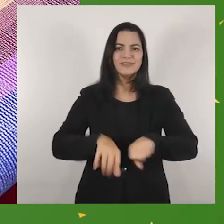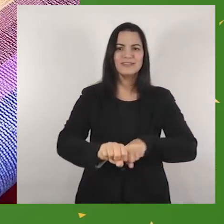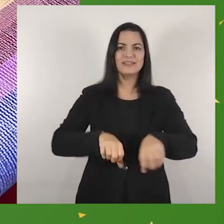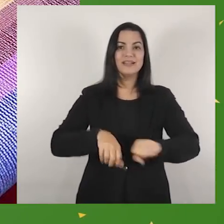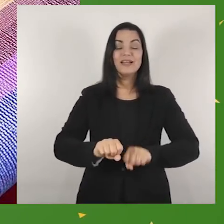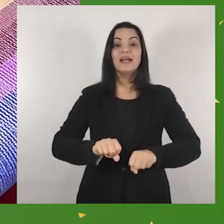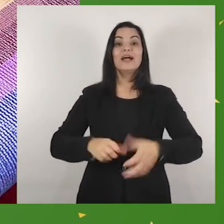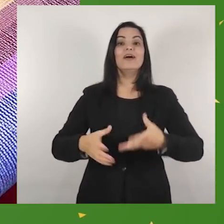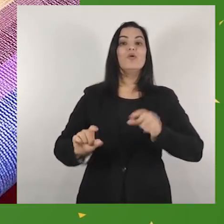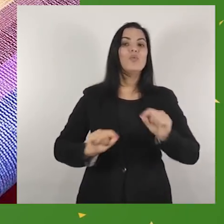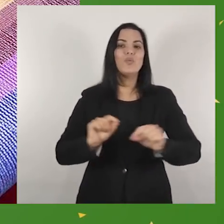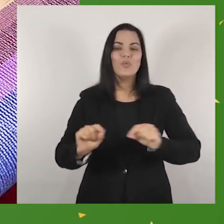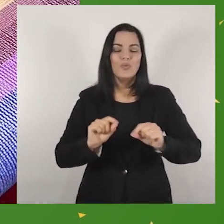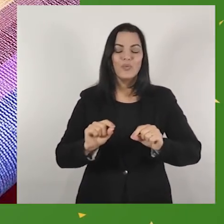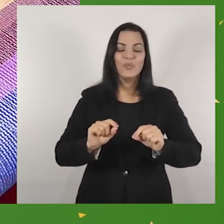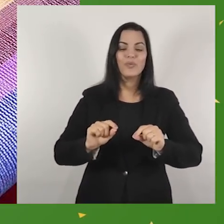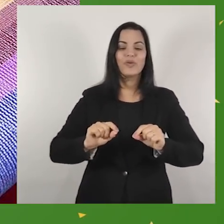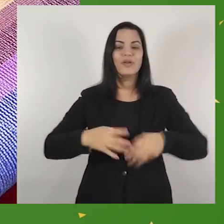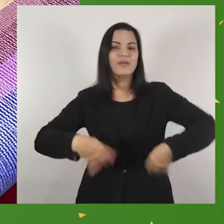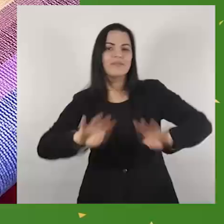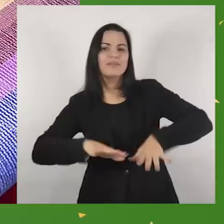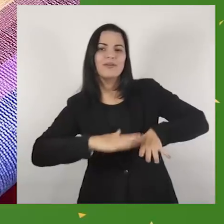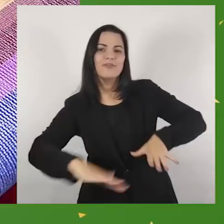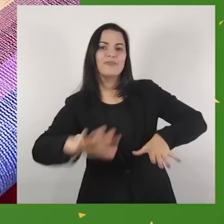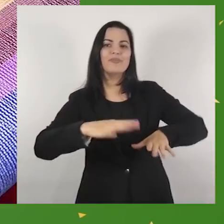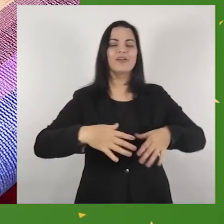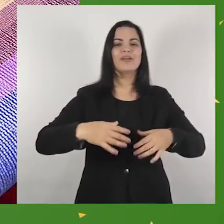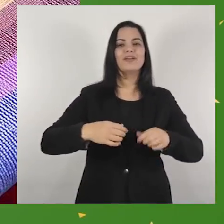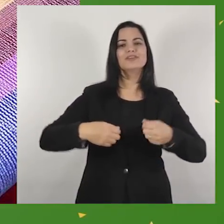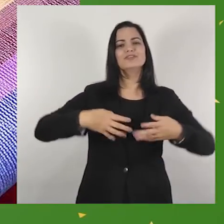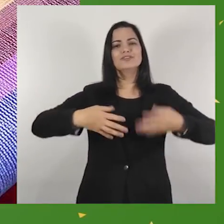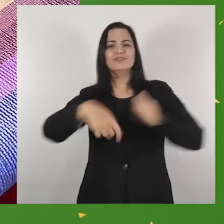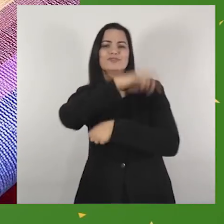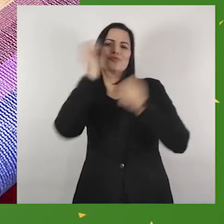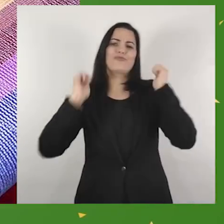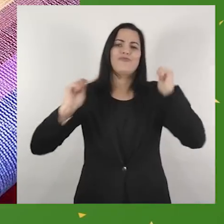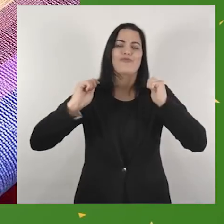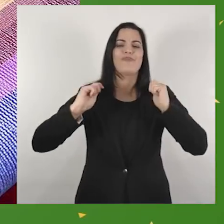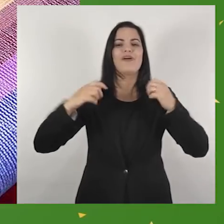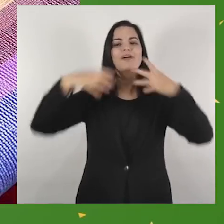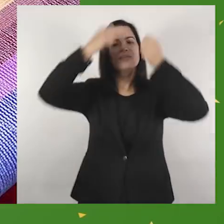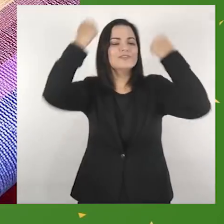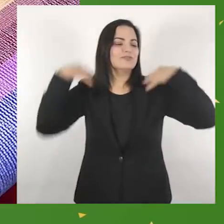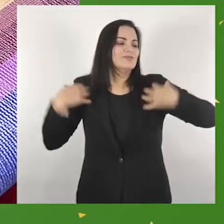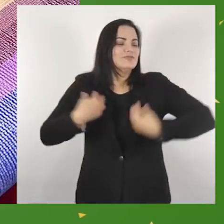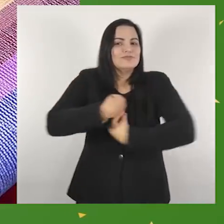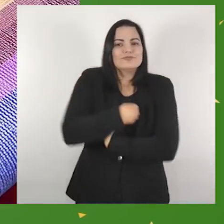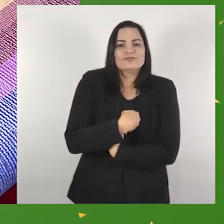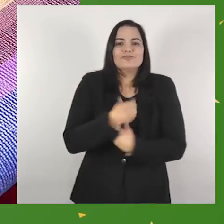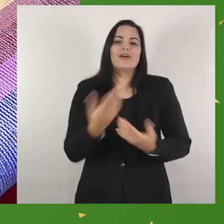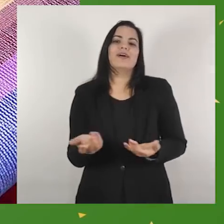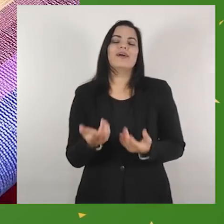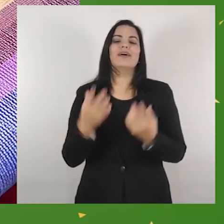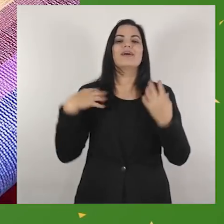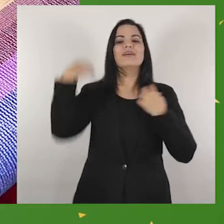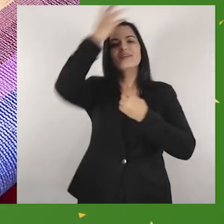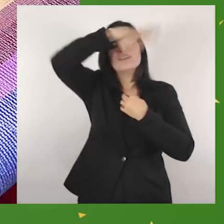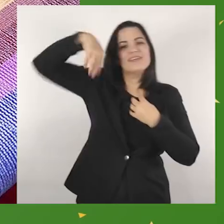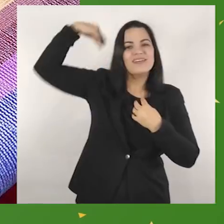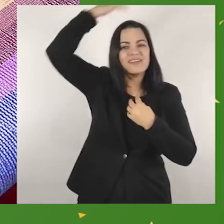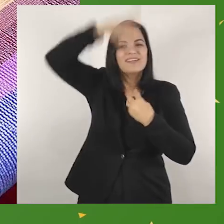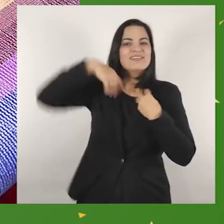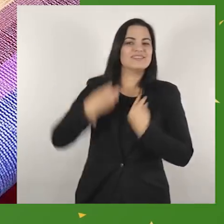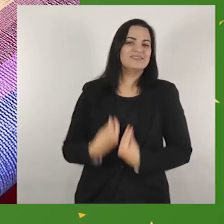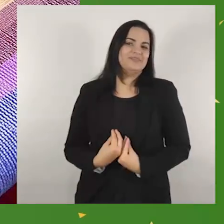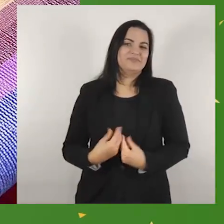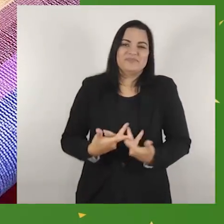confeccionar tapetes, toalhas, ponches, chales, cachecóis, tem um monte de coisa que dá para